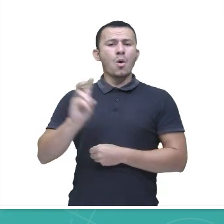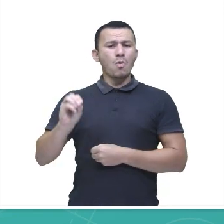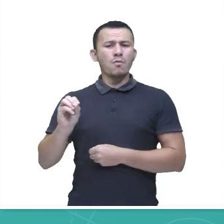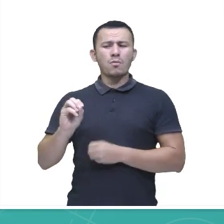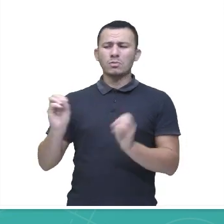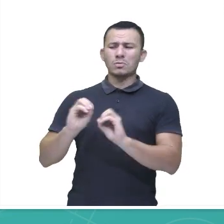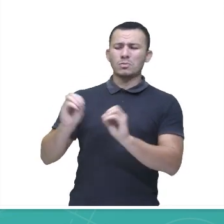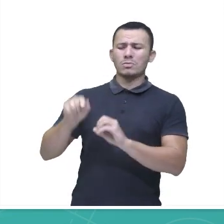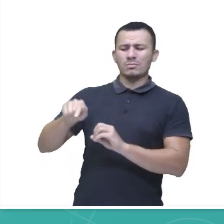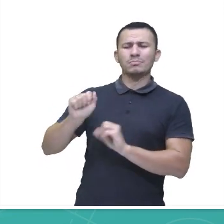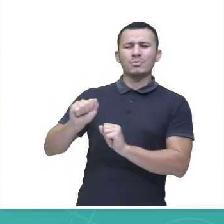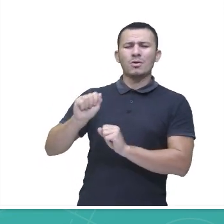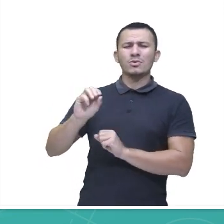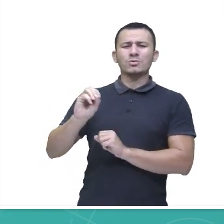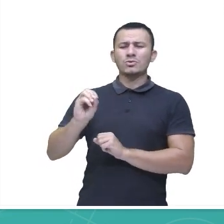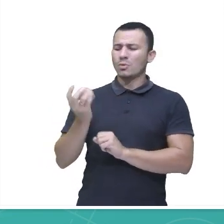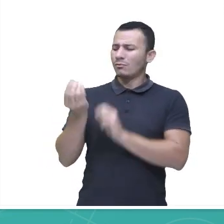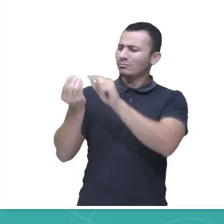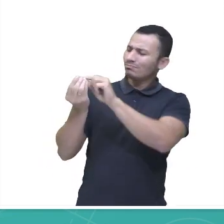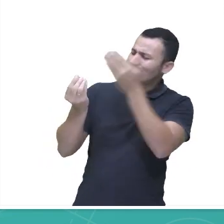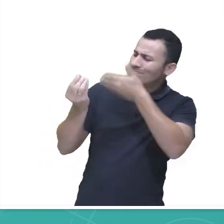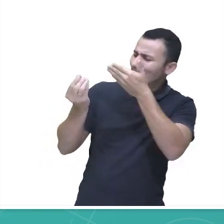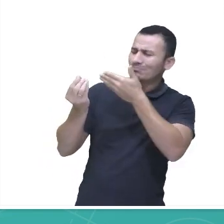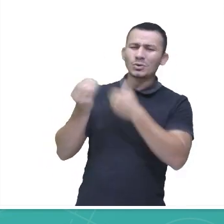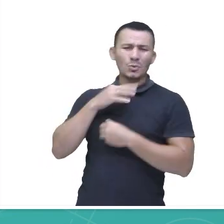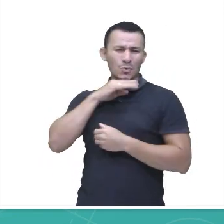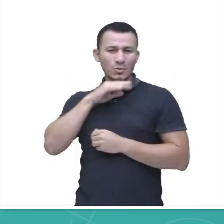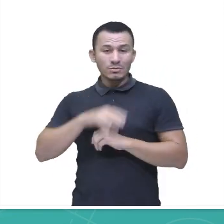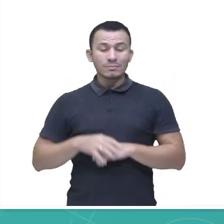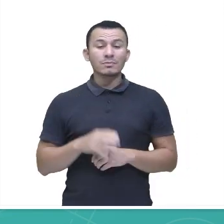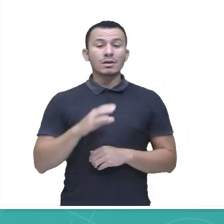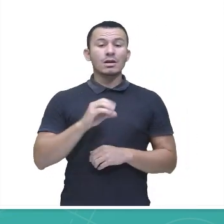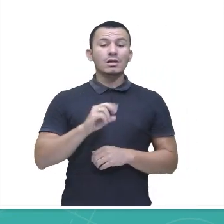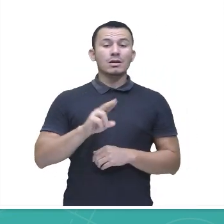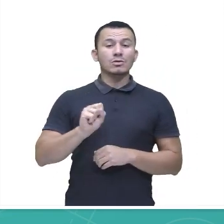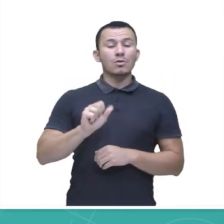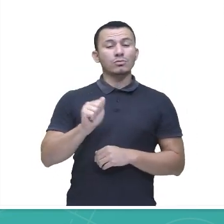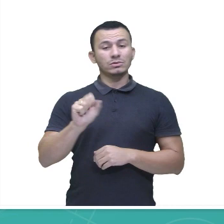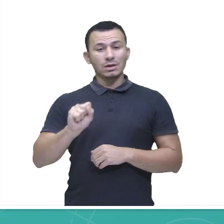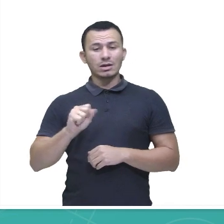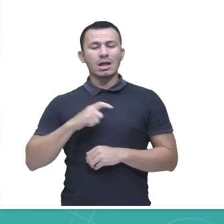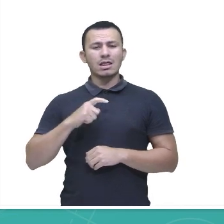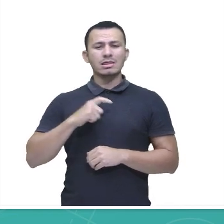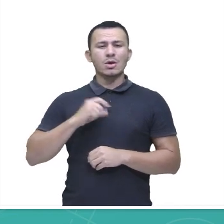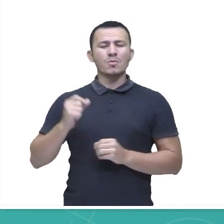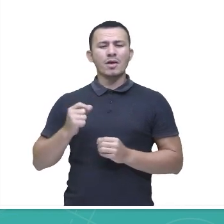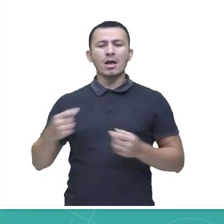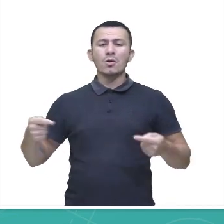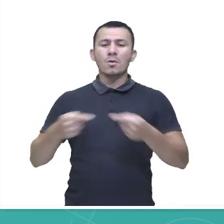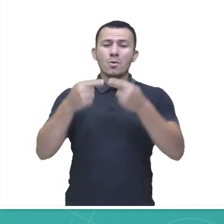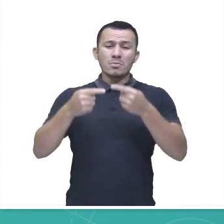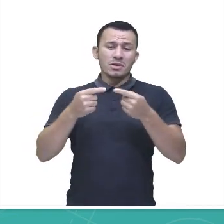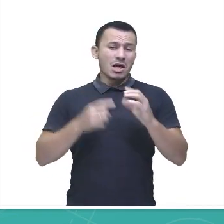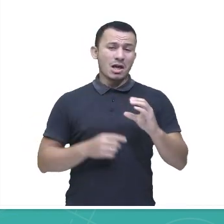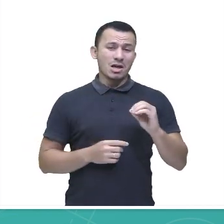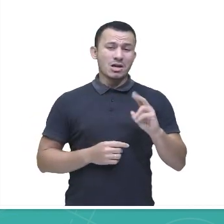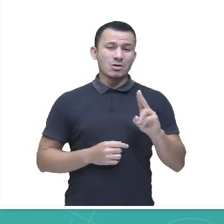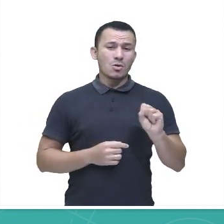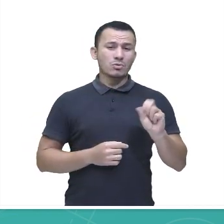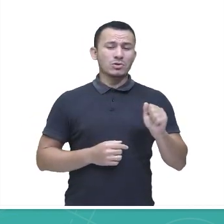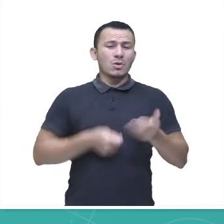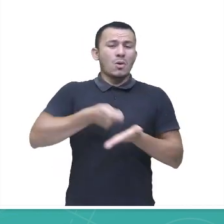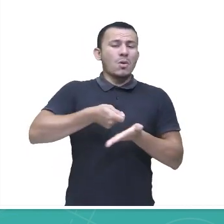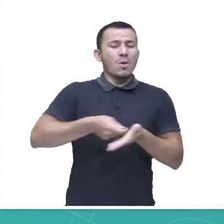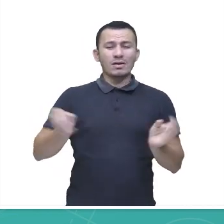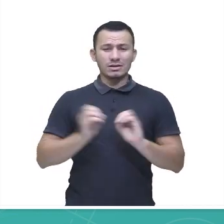O ovo pode estar choco, é inquietante. As coisas vivem metidas com as suas coisas. E não exigem nada,